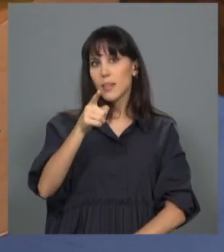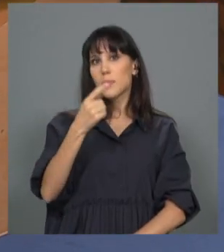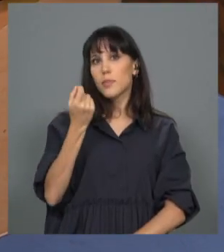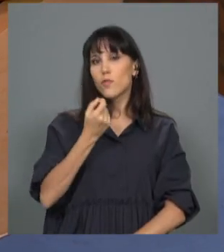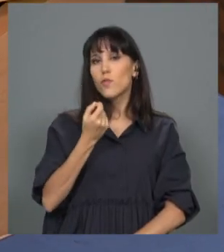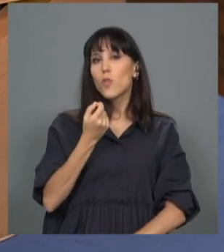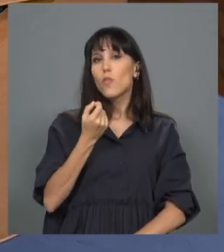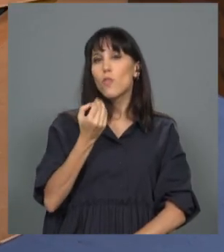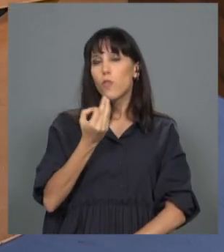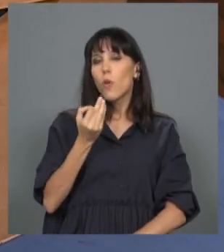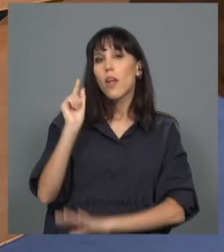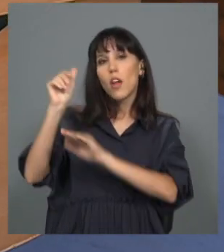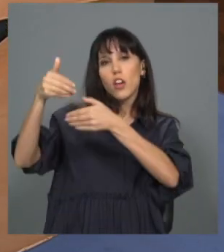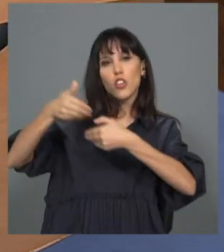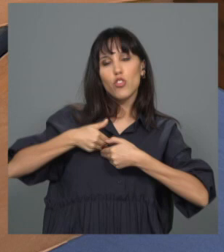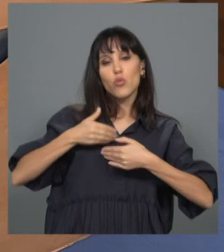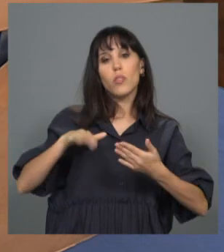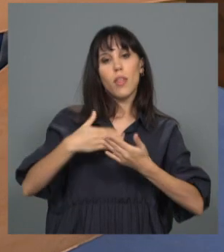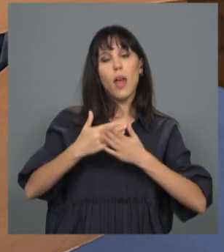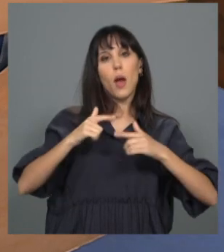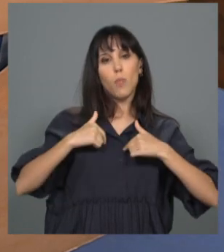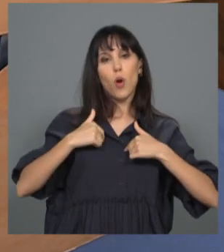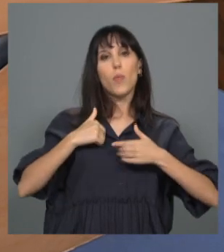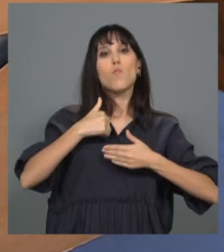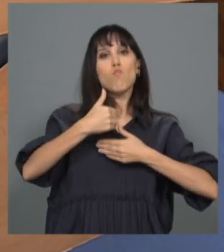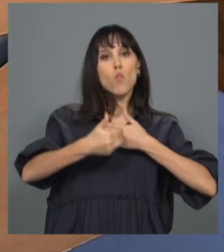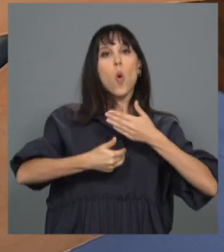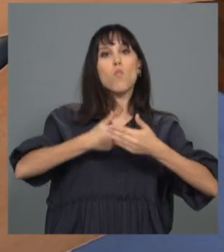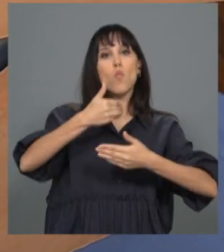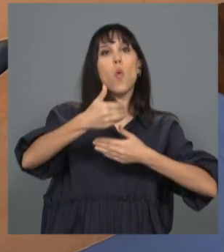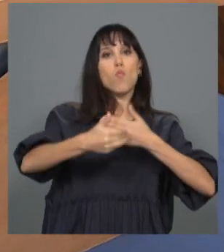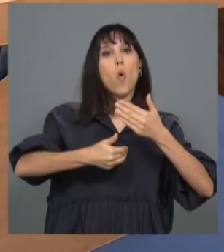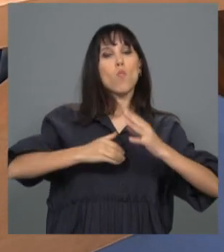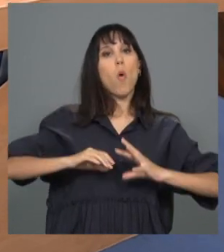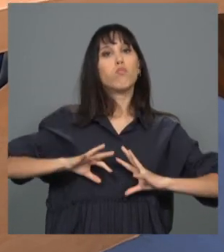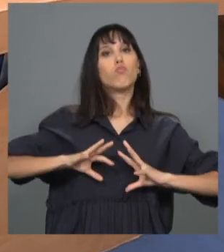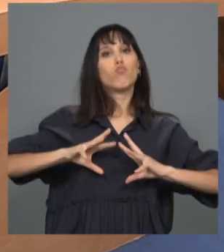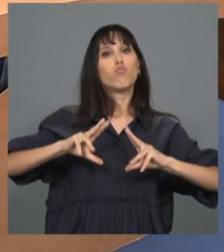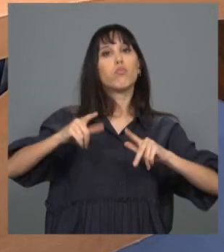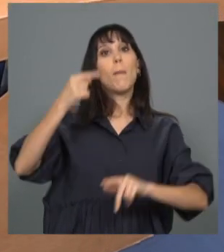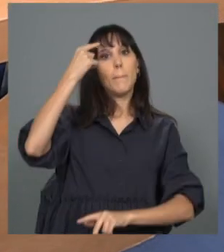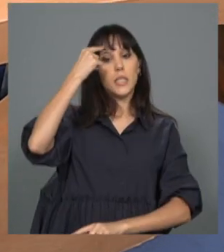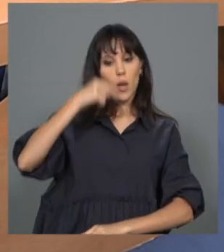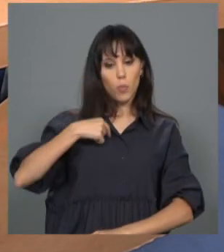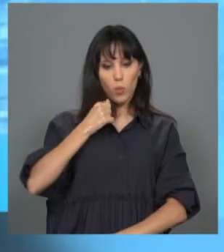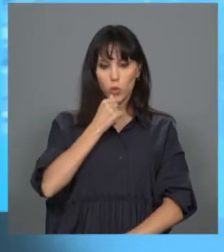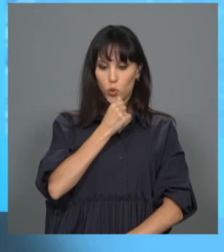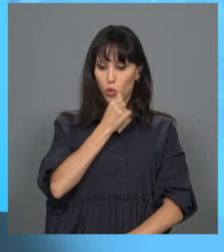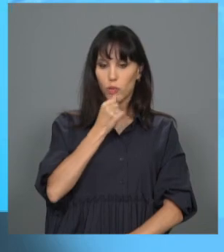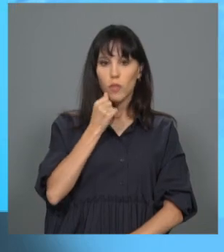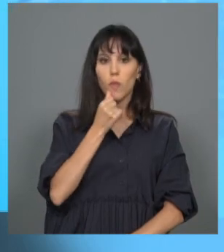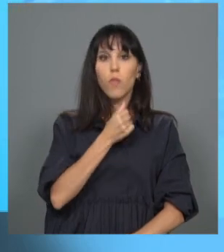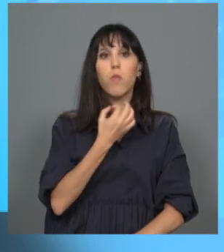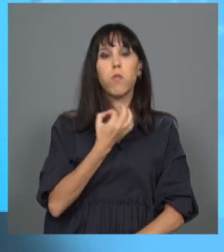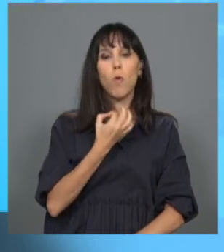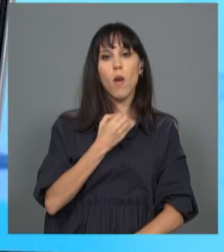nos ajuda a elevar-nos para o alto e a pensar o nosso sofrimento, as